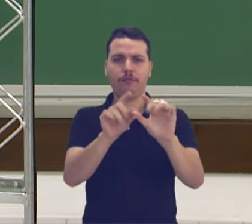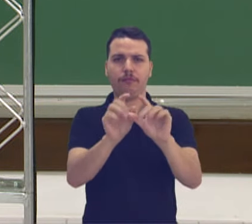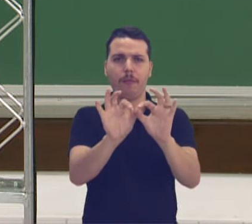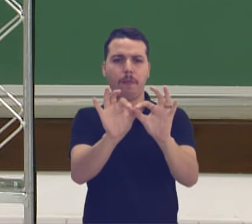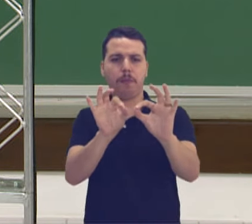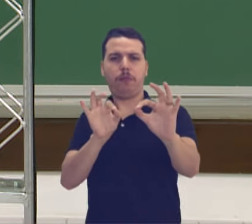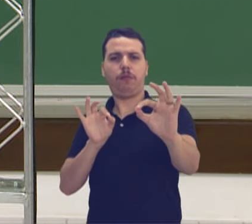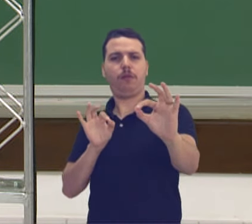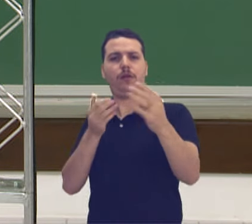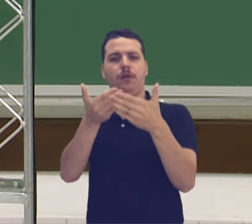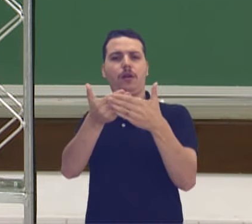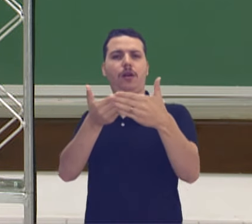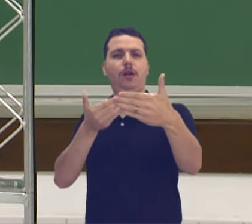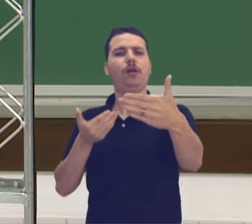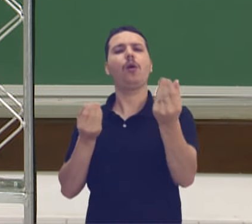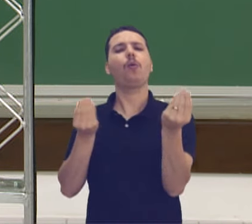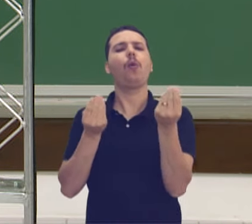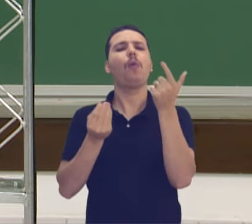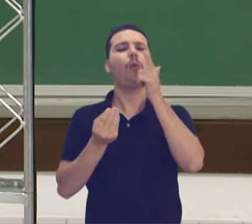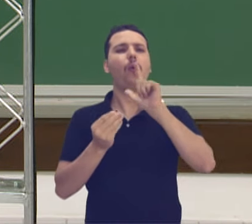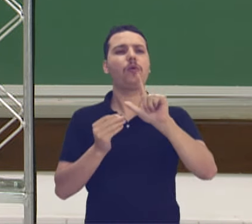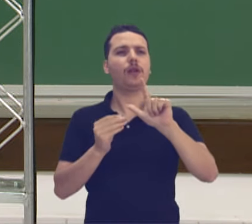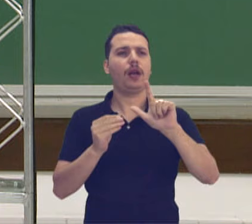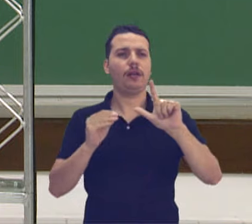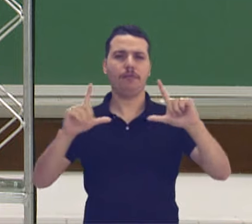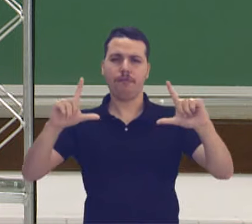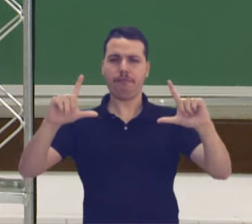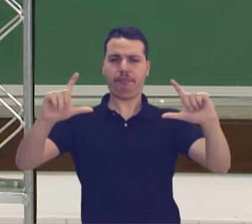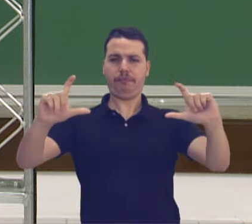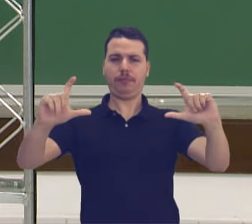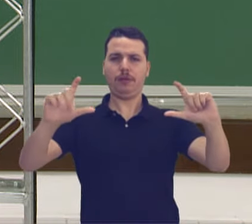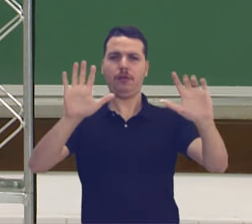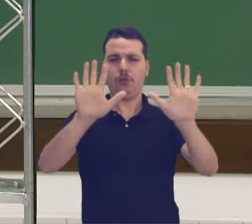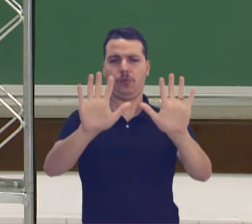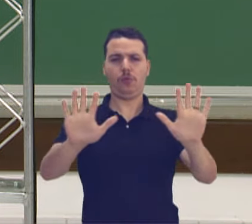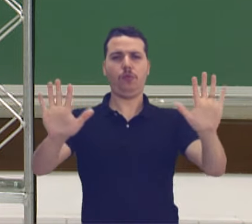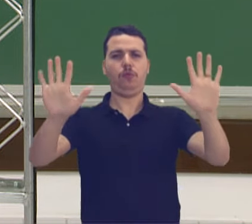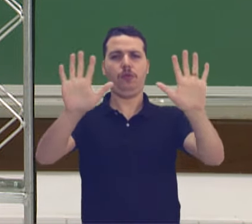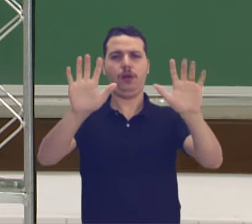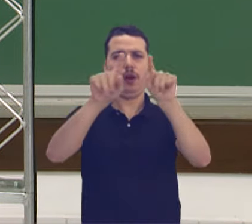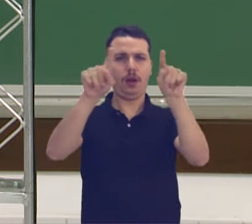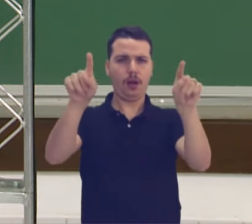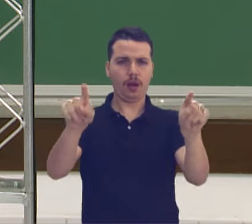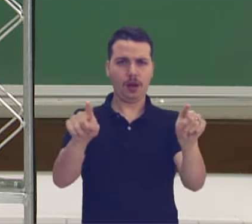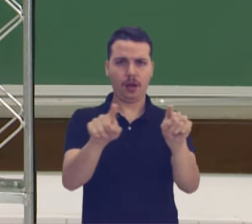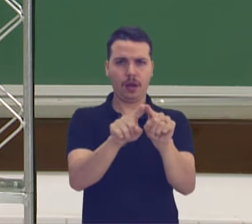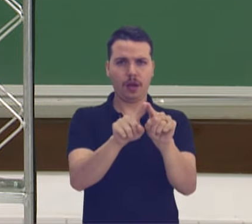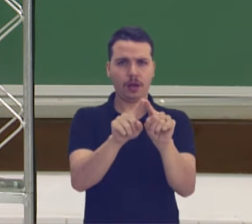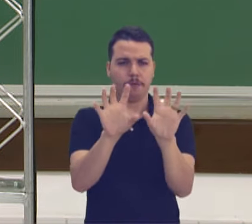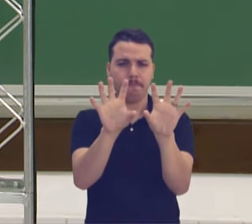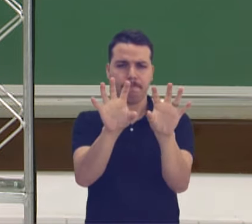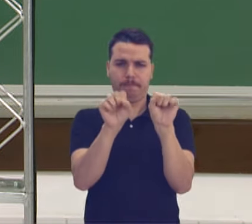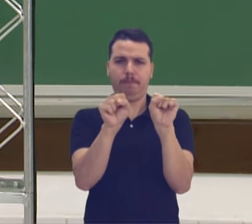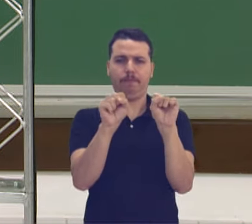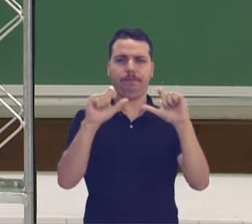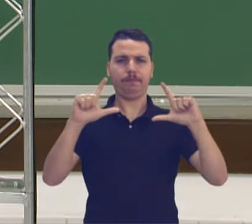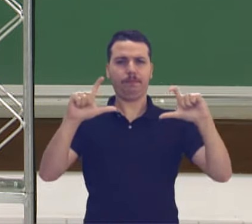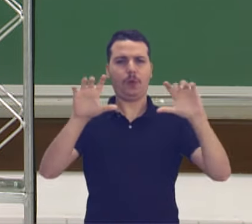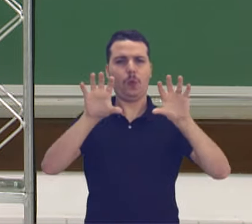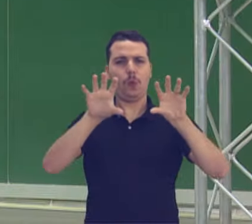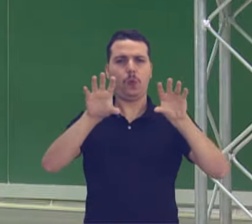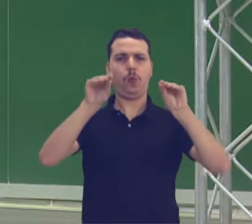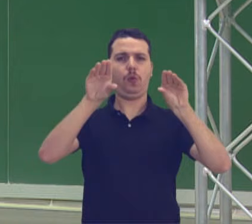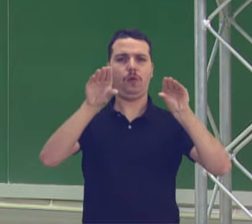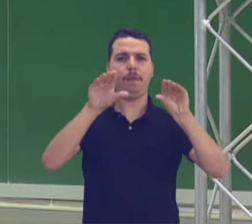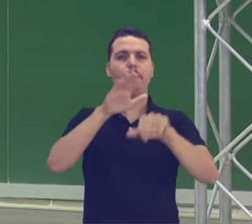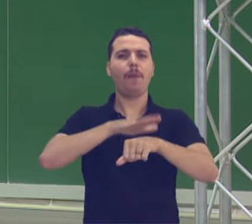como ele consegue esse exemplo né como que ele consegue justamente capturavam no dizer assim